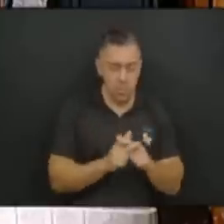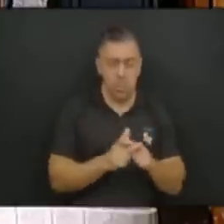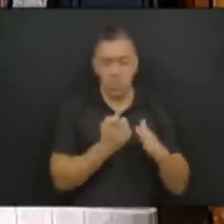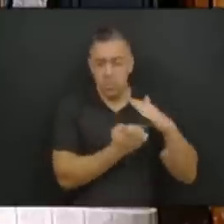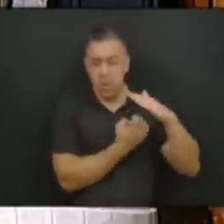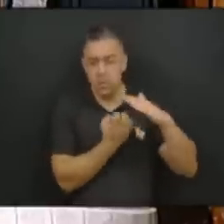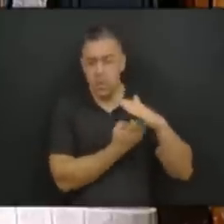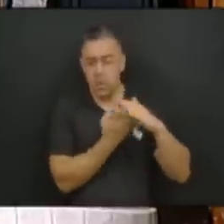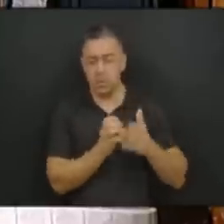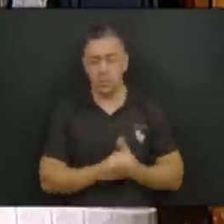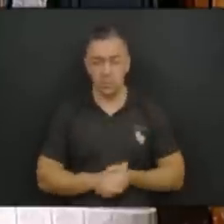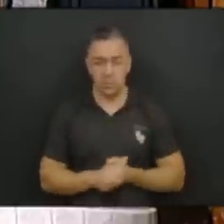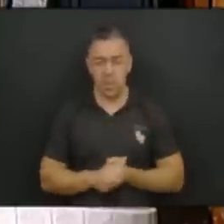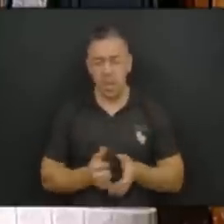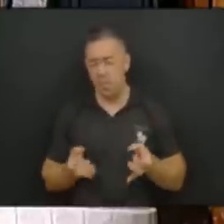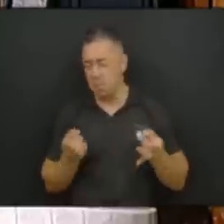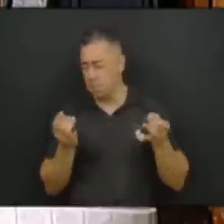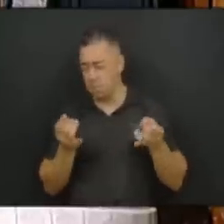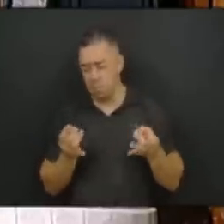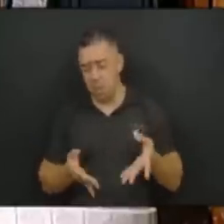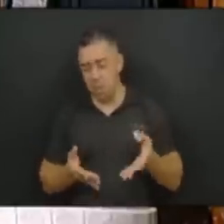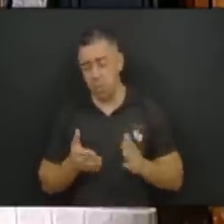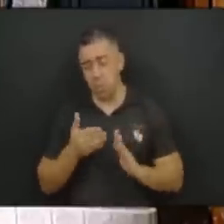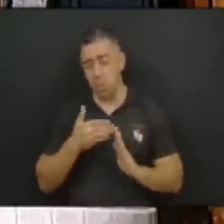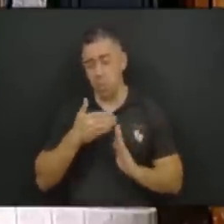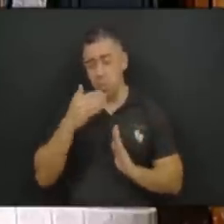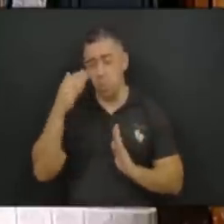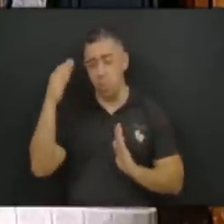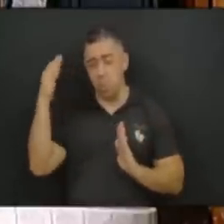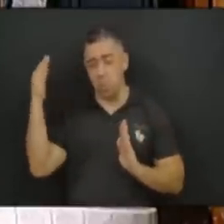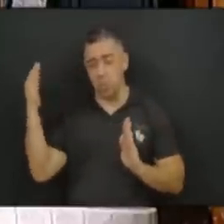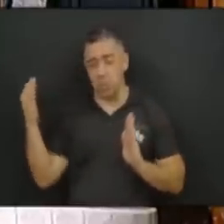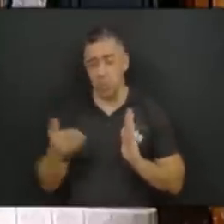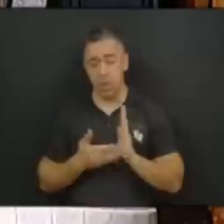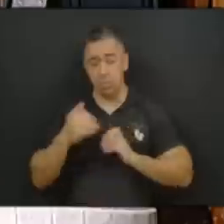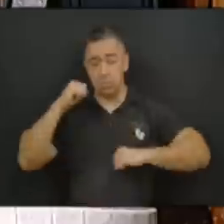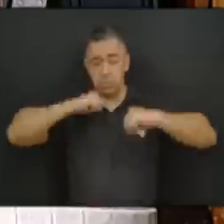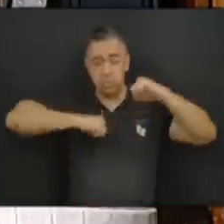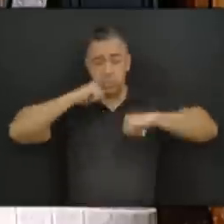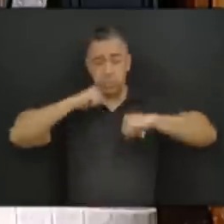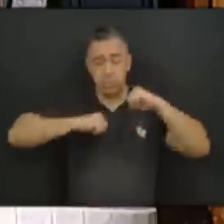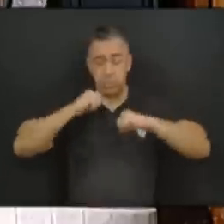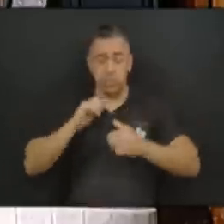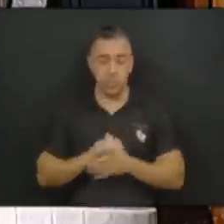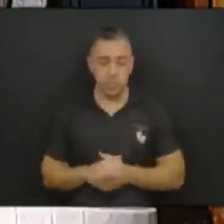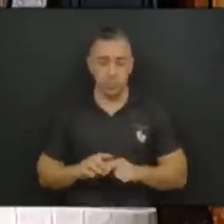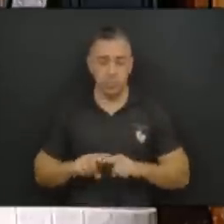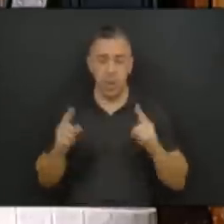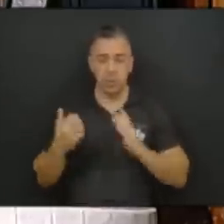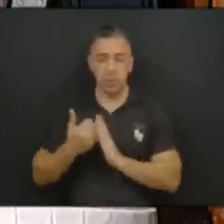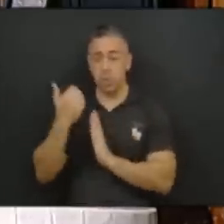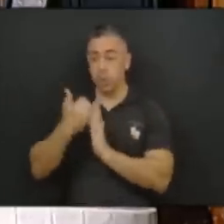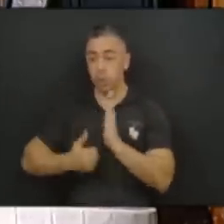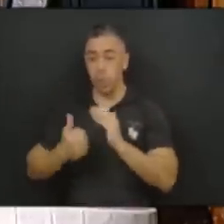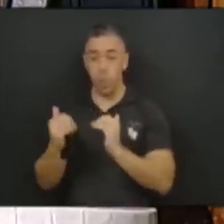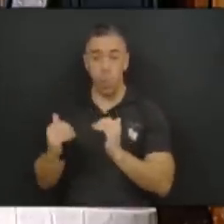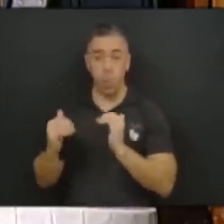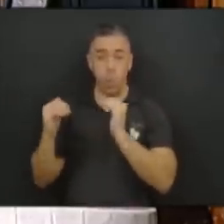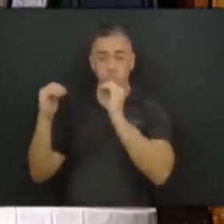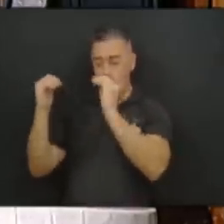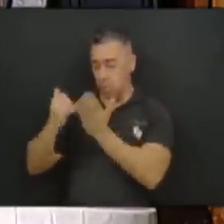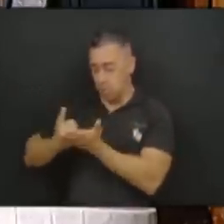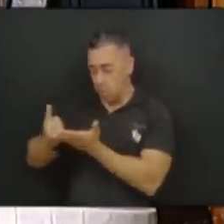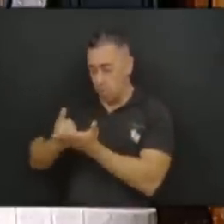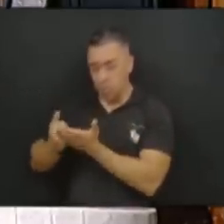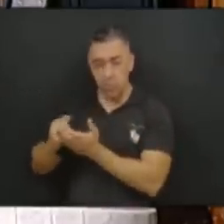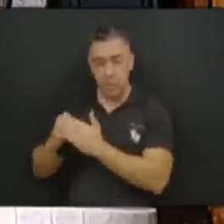paranaenses o abandono Total a indústria Paranaense com benesses incríveis para grandes empresas